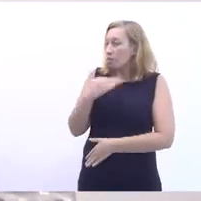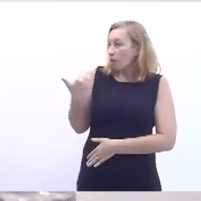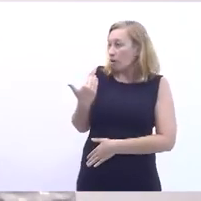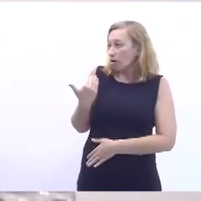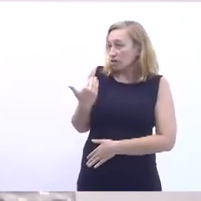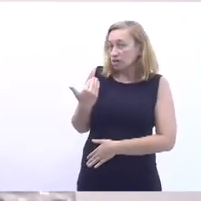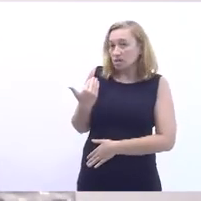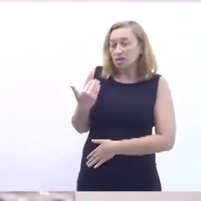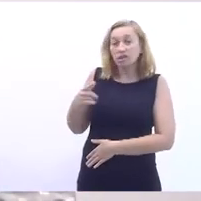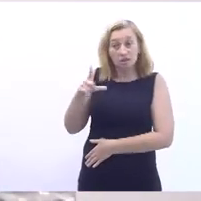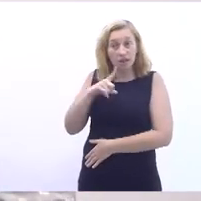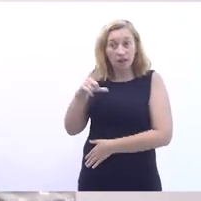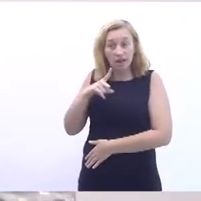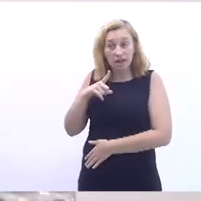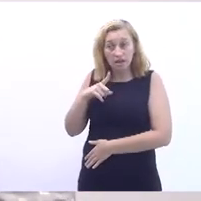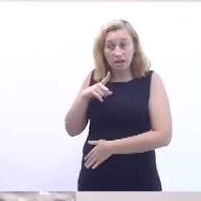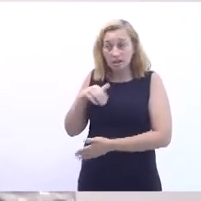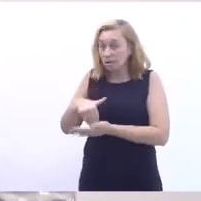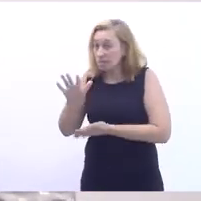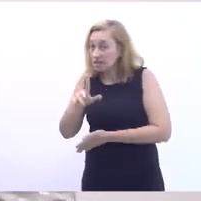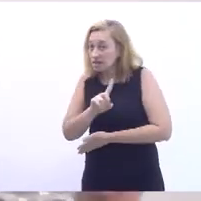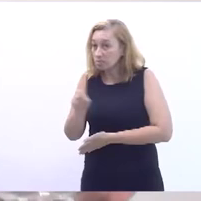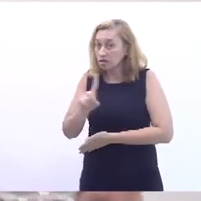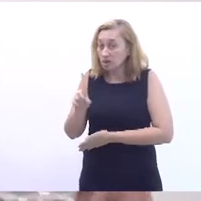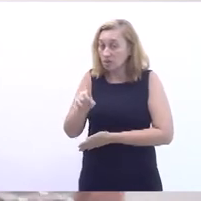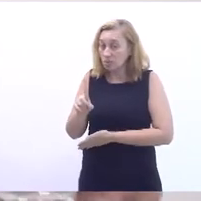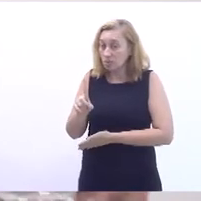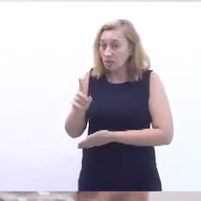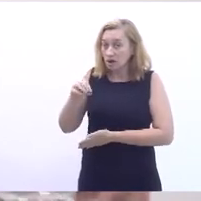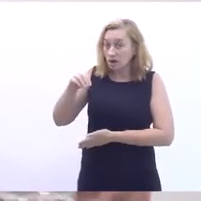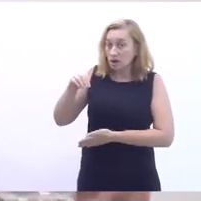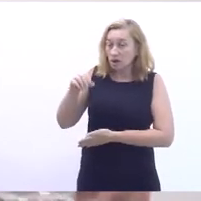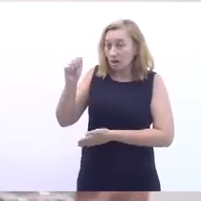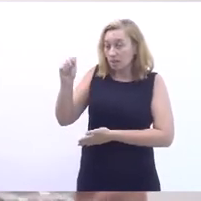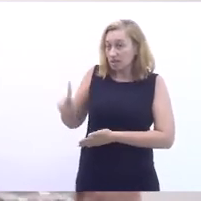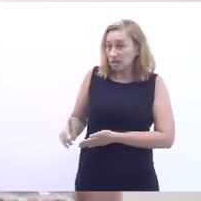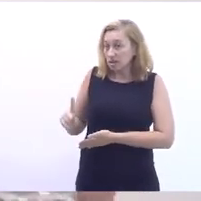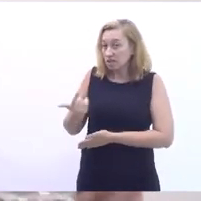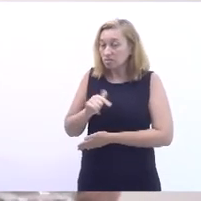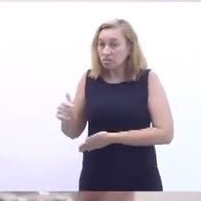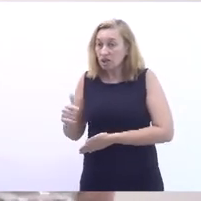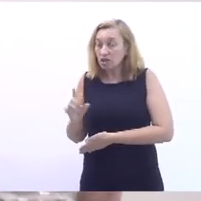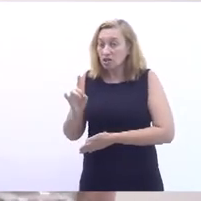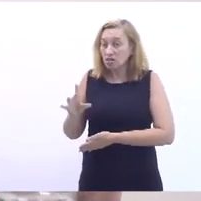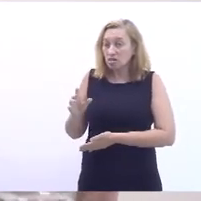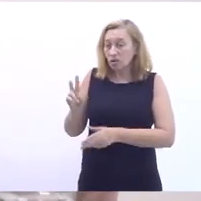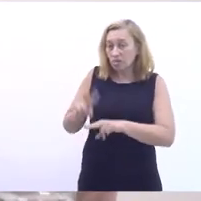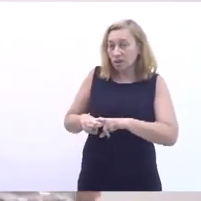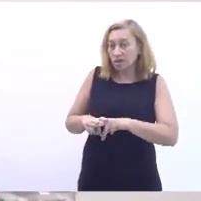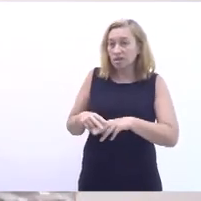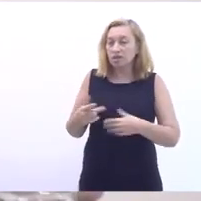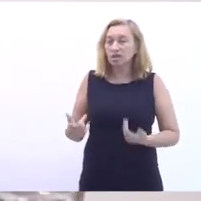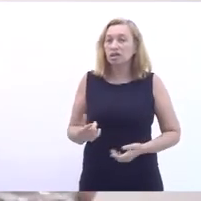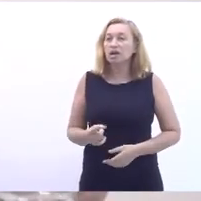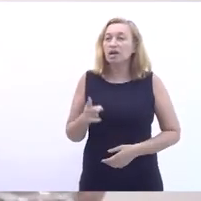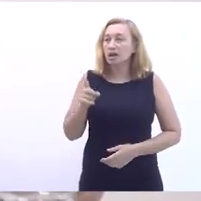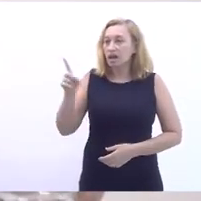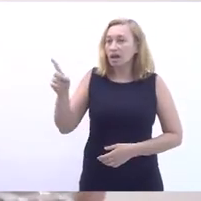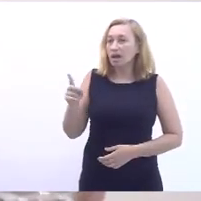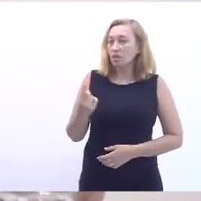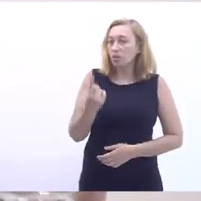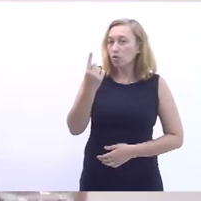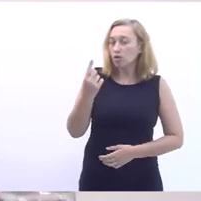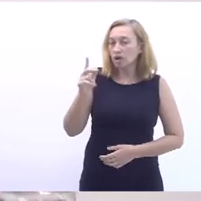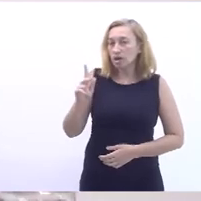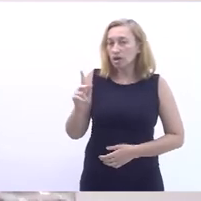tem aposentadoria você tem cadeira né e cara lá nas roças do Paraguai 1 kg de maconha prensada custa r$